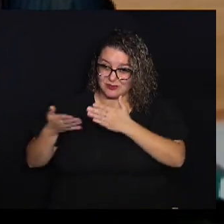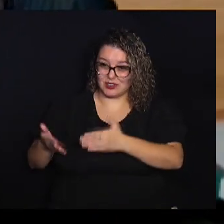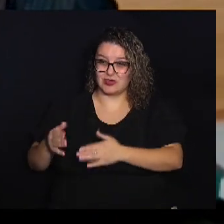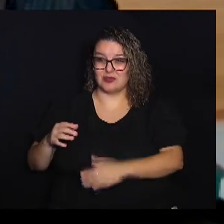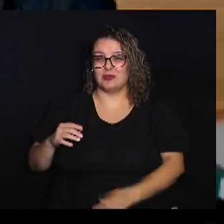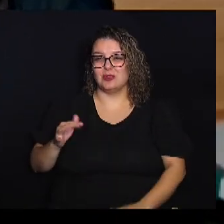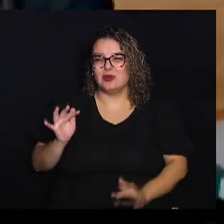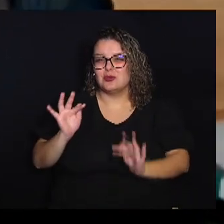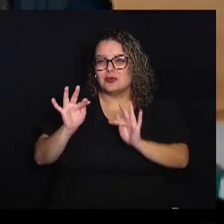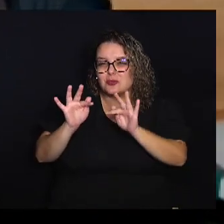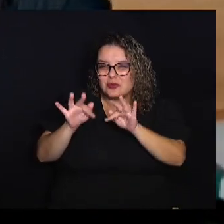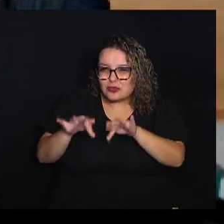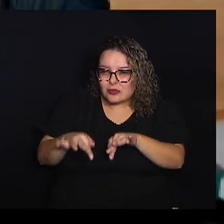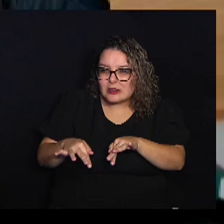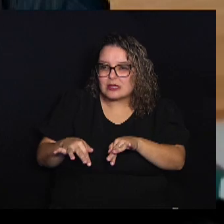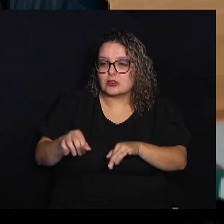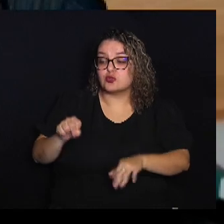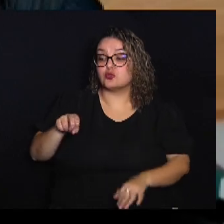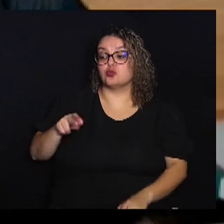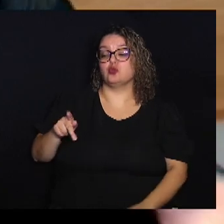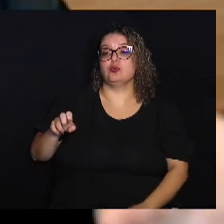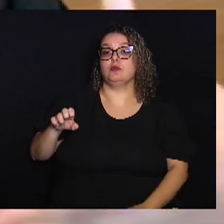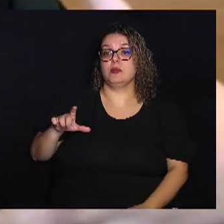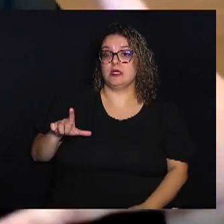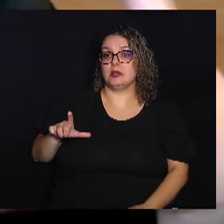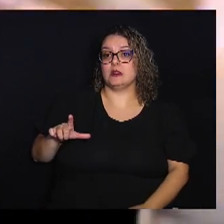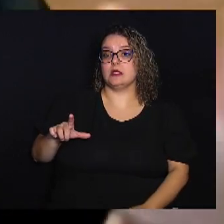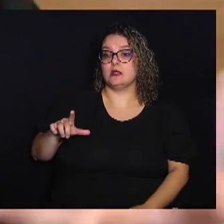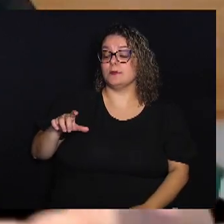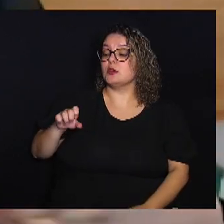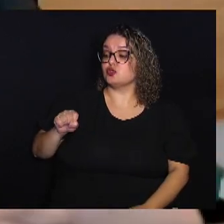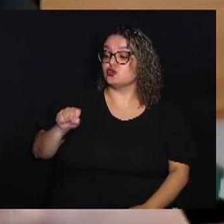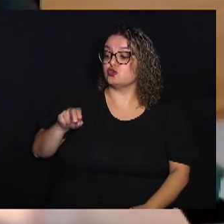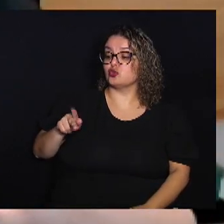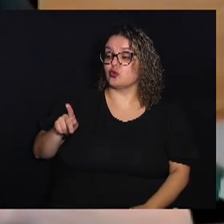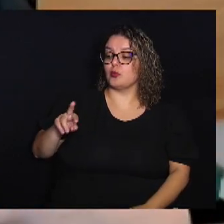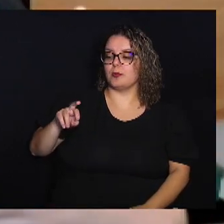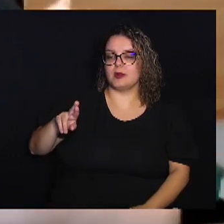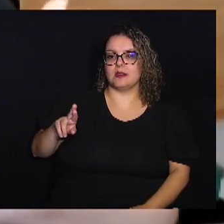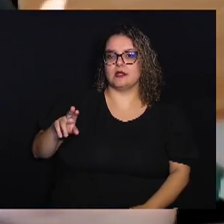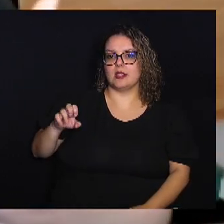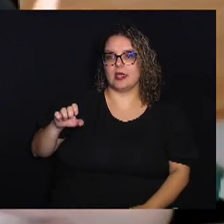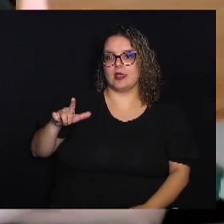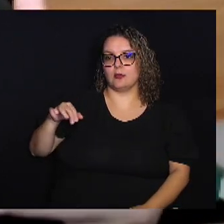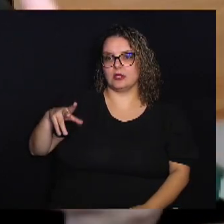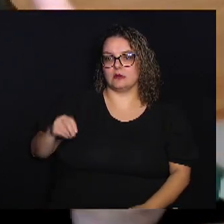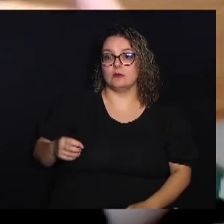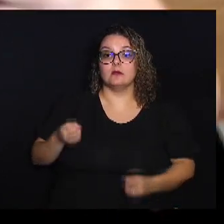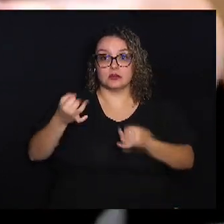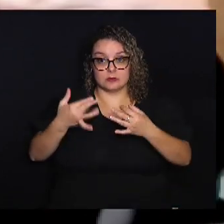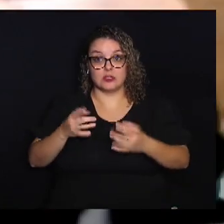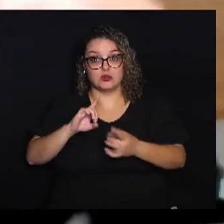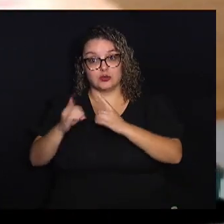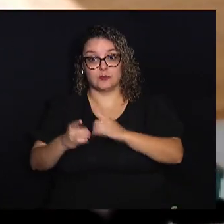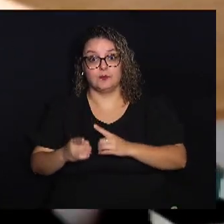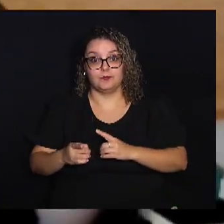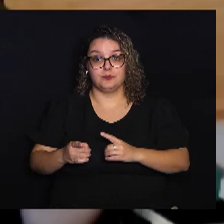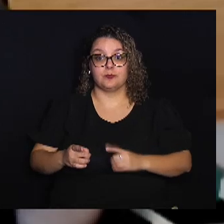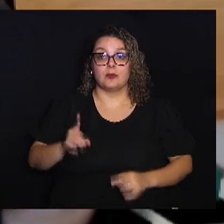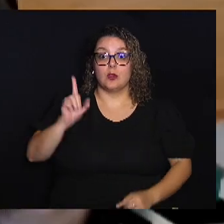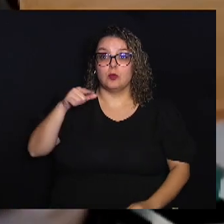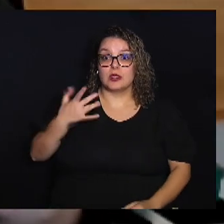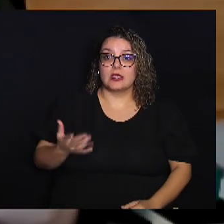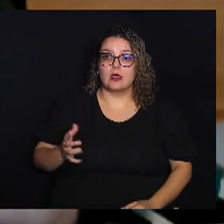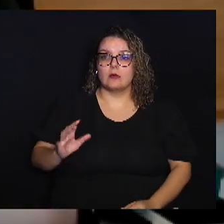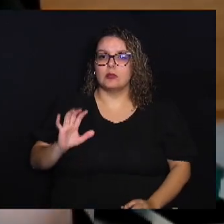no finalzinho desse Super El Niño. Vou explicar de uma forma bem didática e interessante, que o El Niño e a Laninha é um fenômeno que